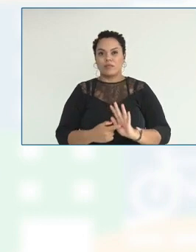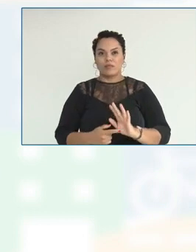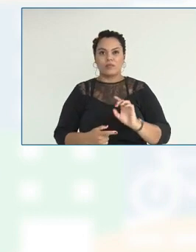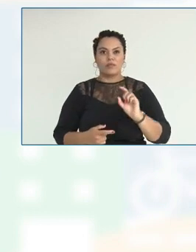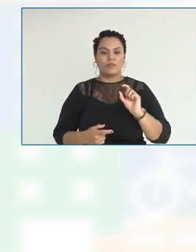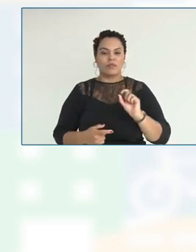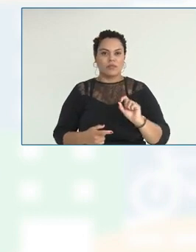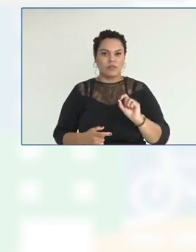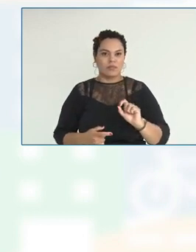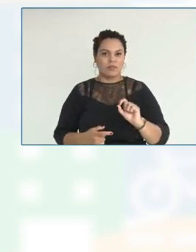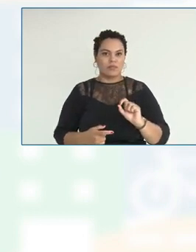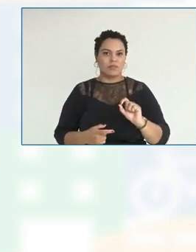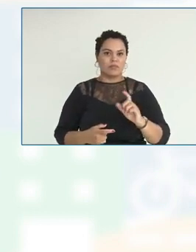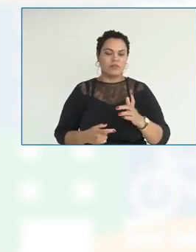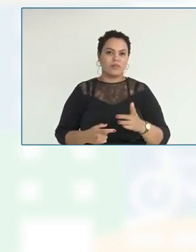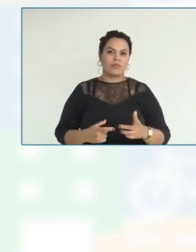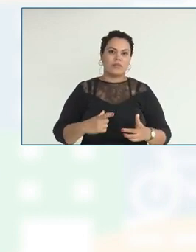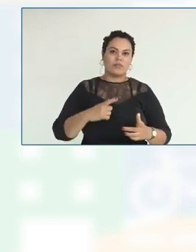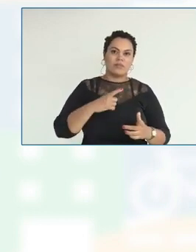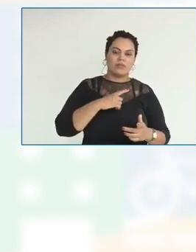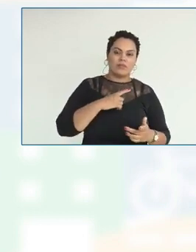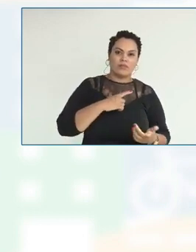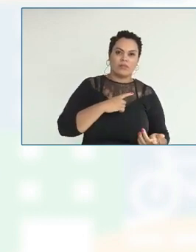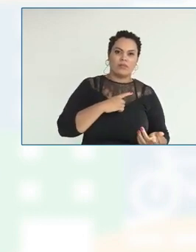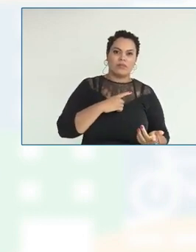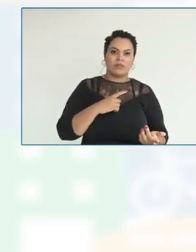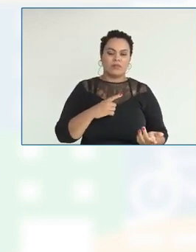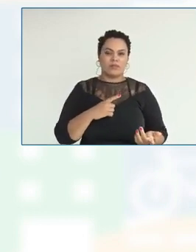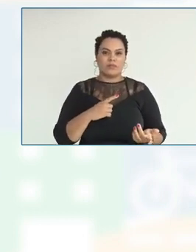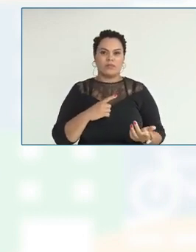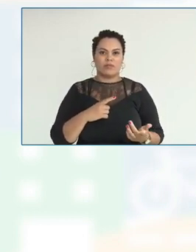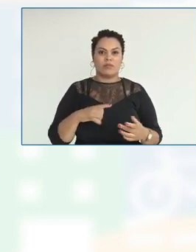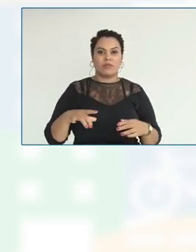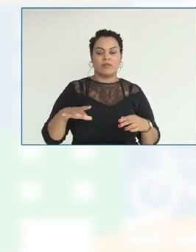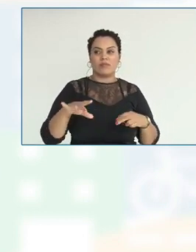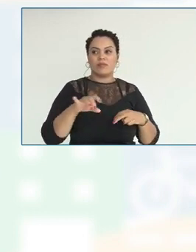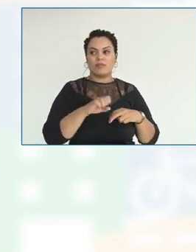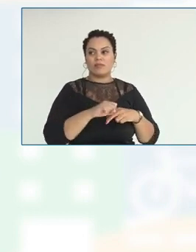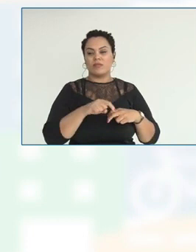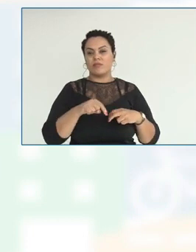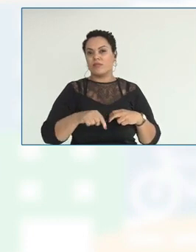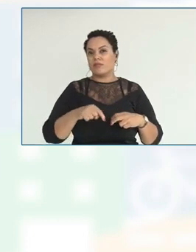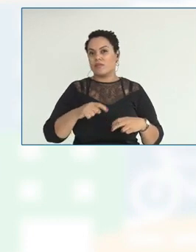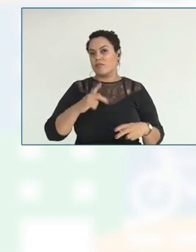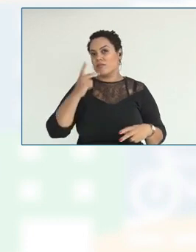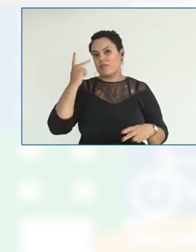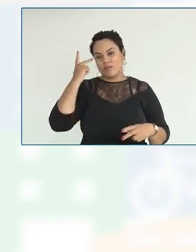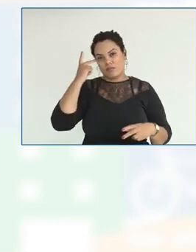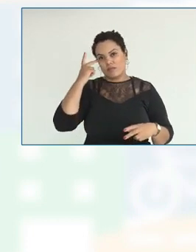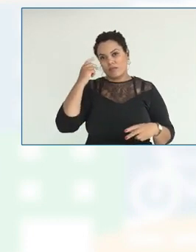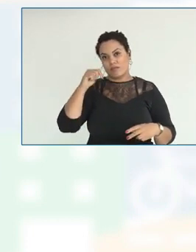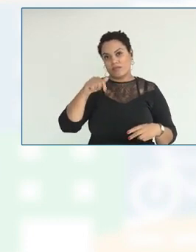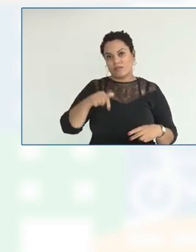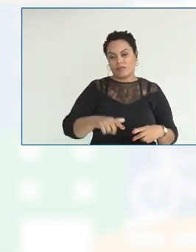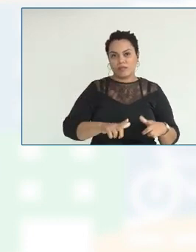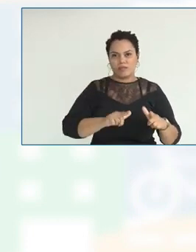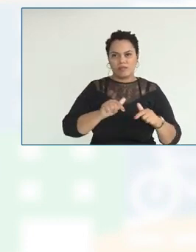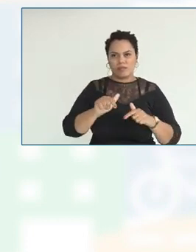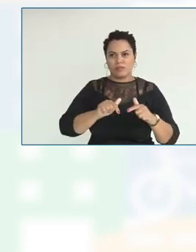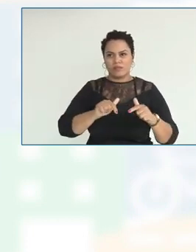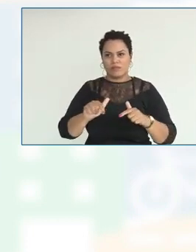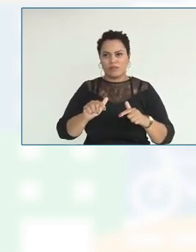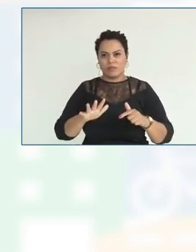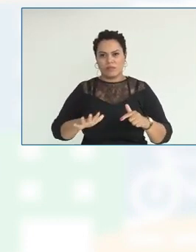fluxo da notificação das intoxicações exógenas aqui no município de São Paulo. Então, como é que acontece? No serviço de saúde, ocorre